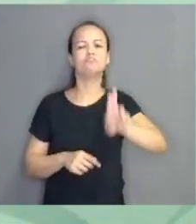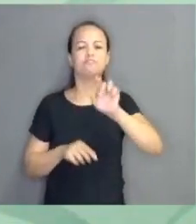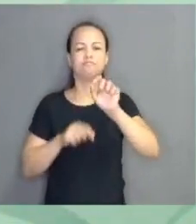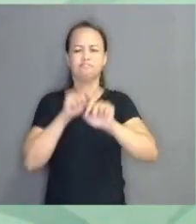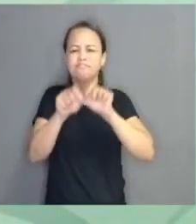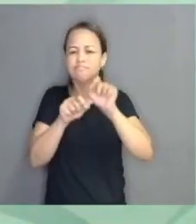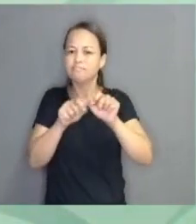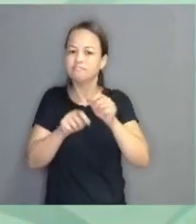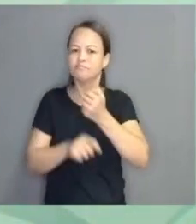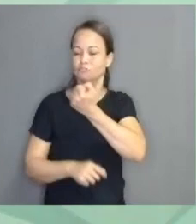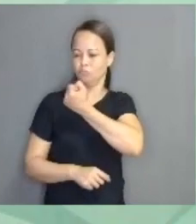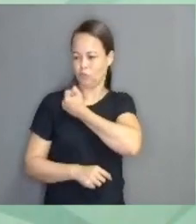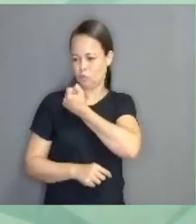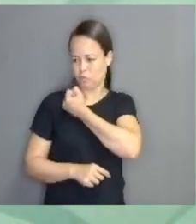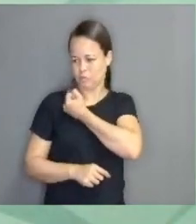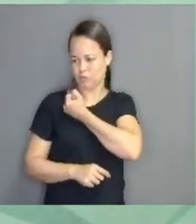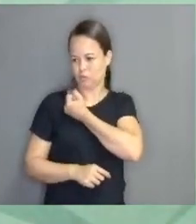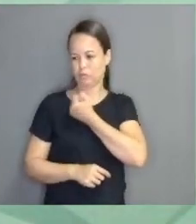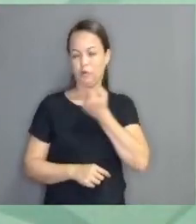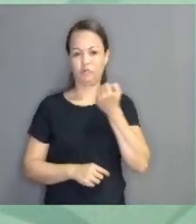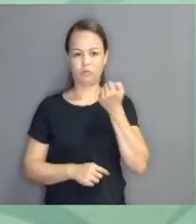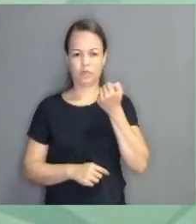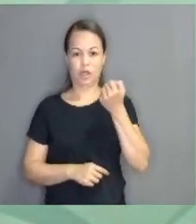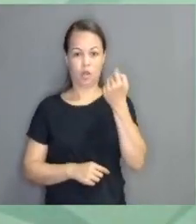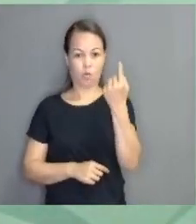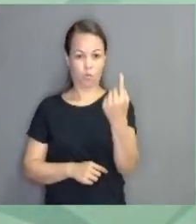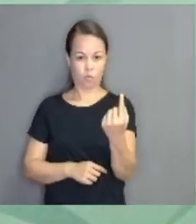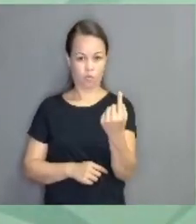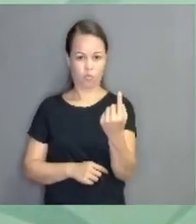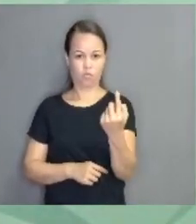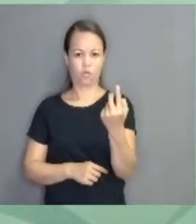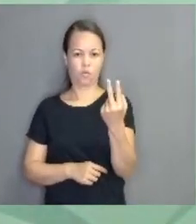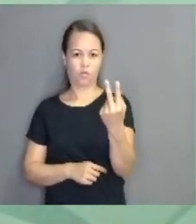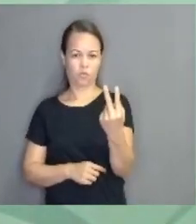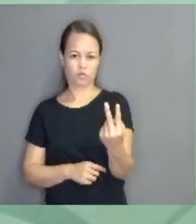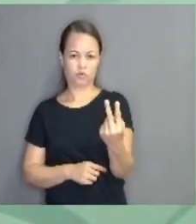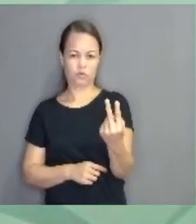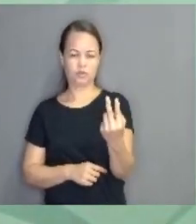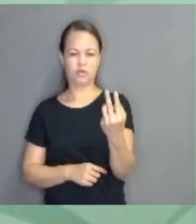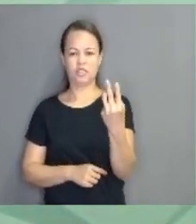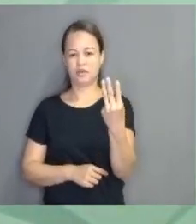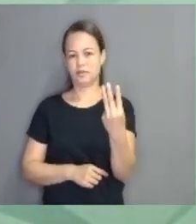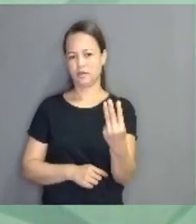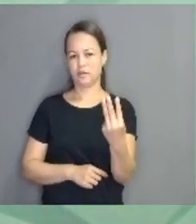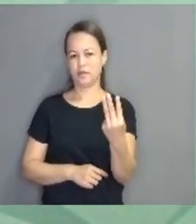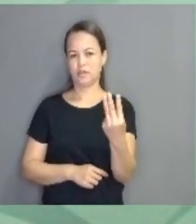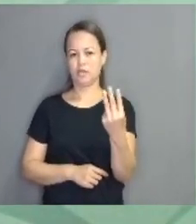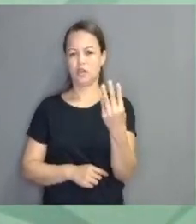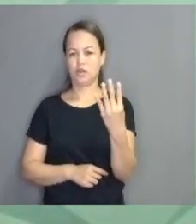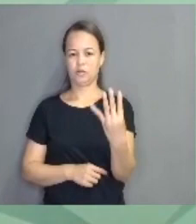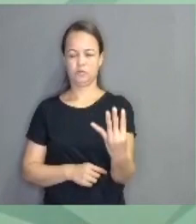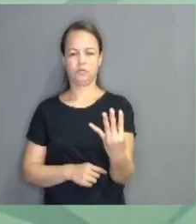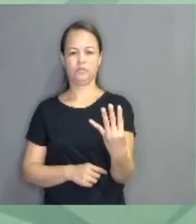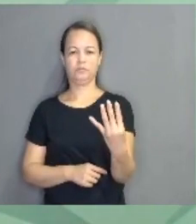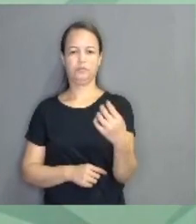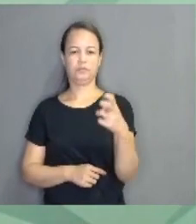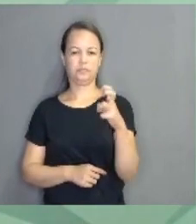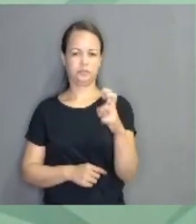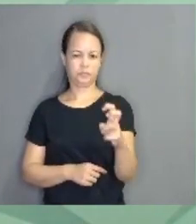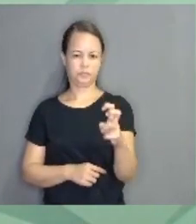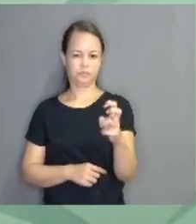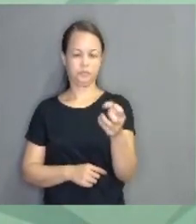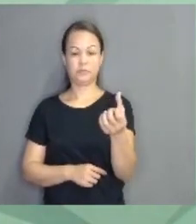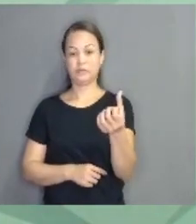ver aqui. 1, 2, 3, 4, 5,